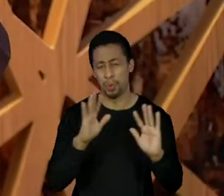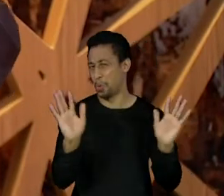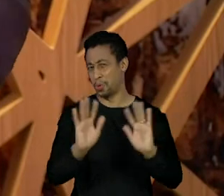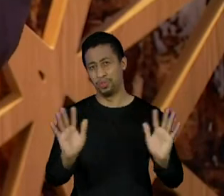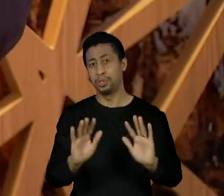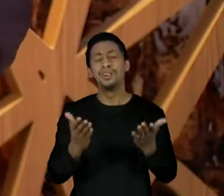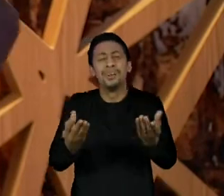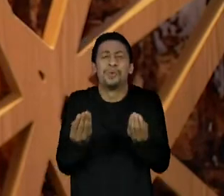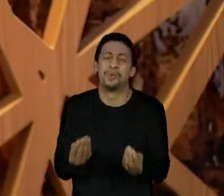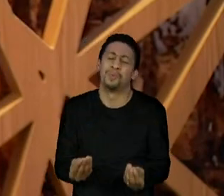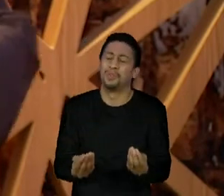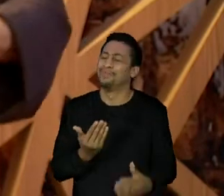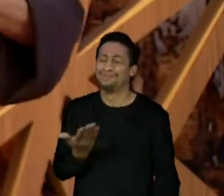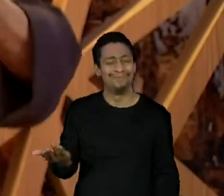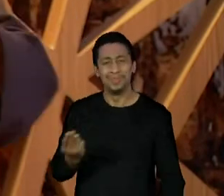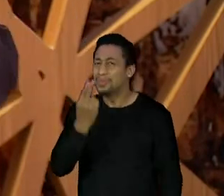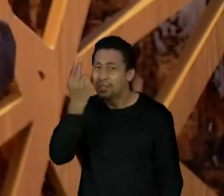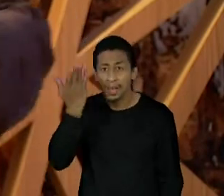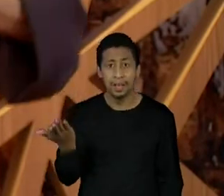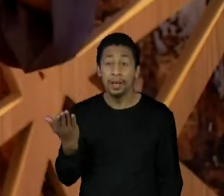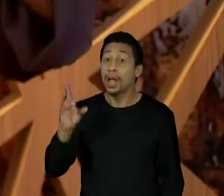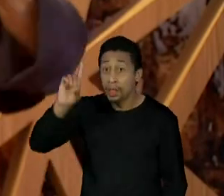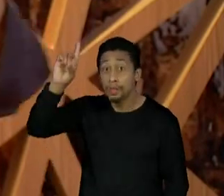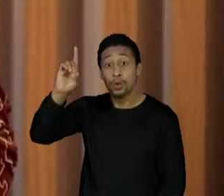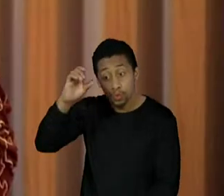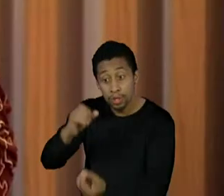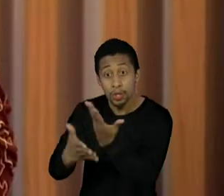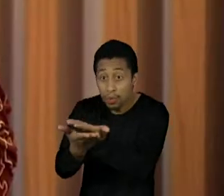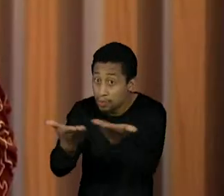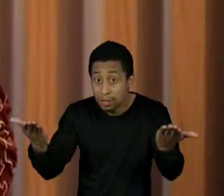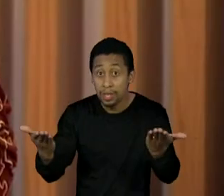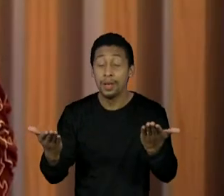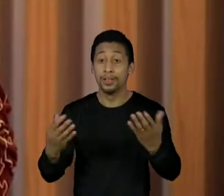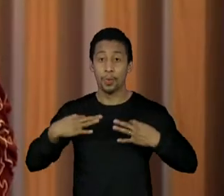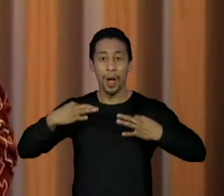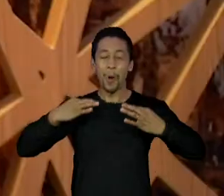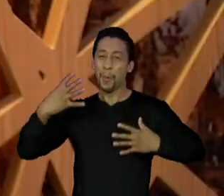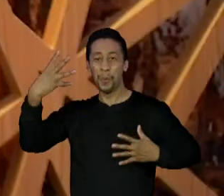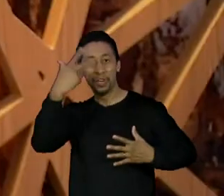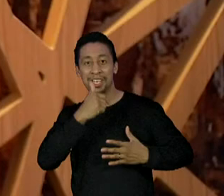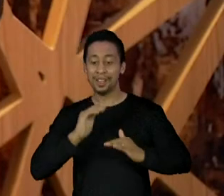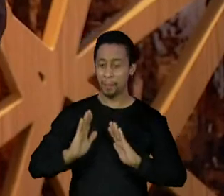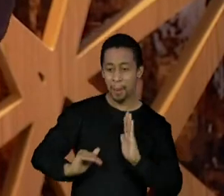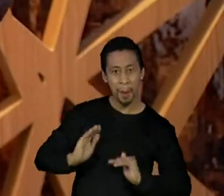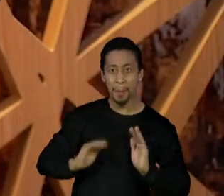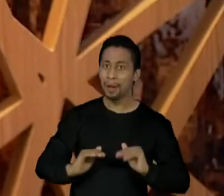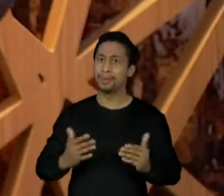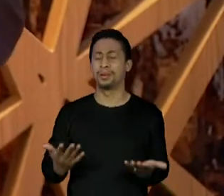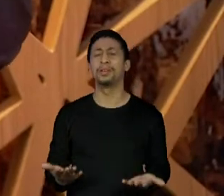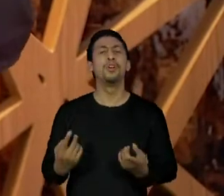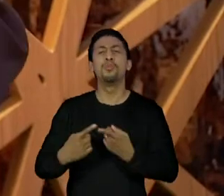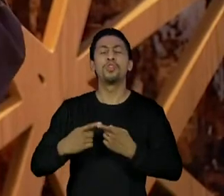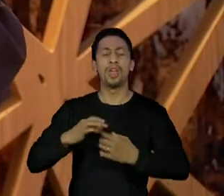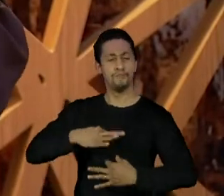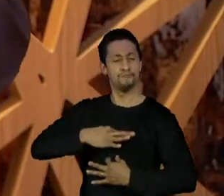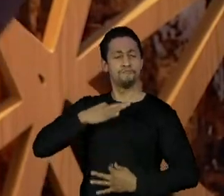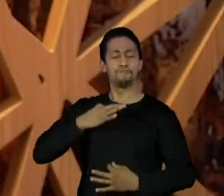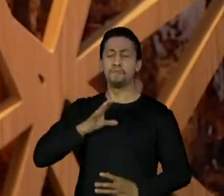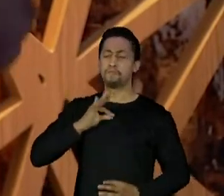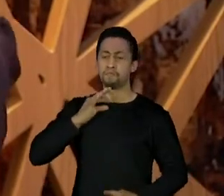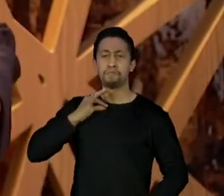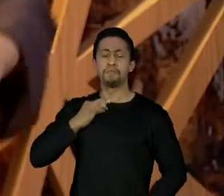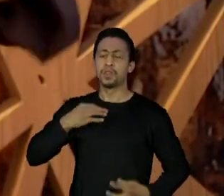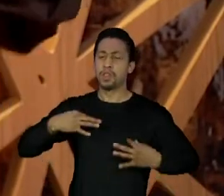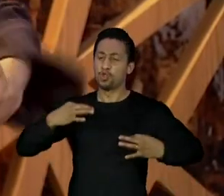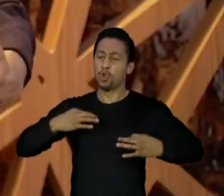africanos com os nossos valores, atabaques, beleza das roupas. Por que tem que estar lá de terno e gravata e